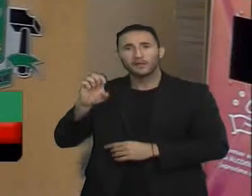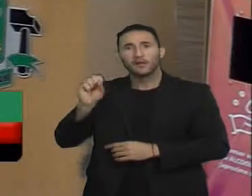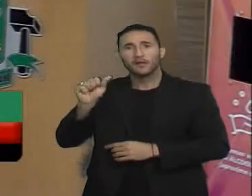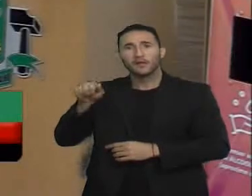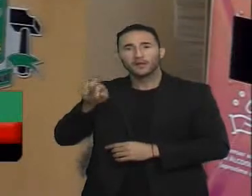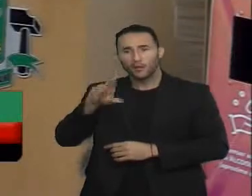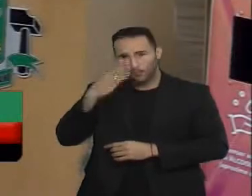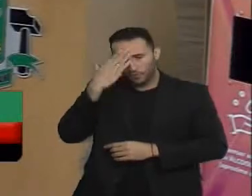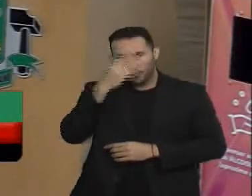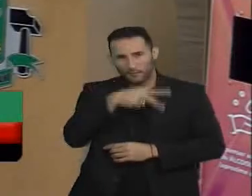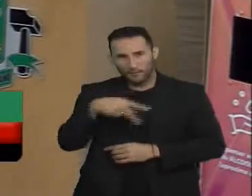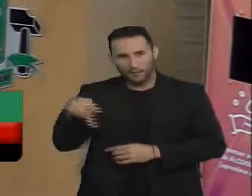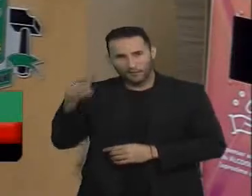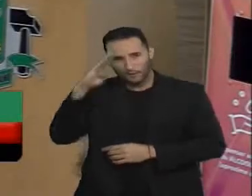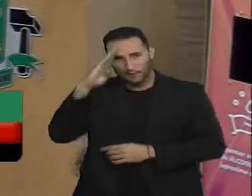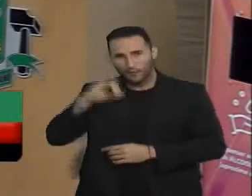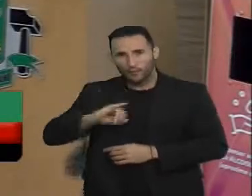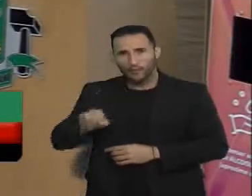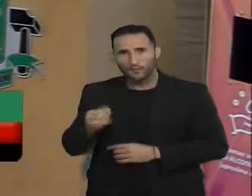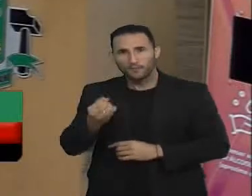presidente.